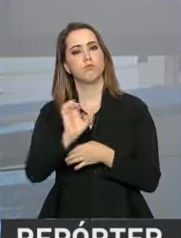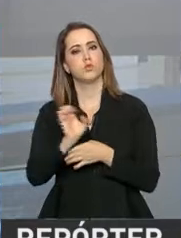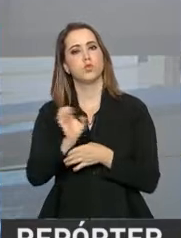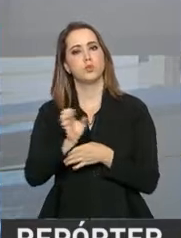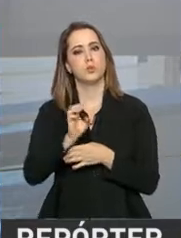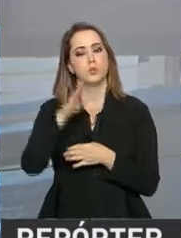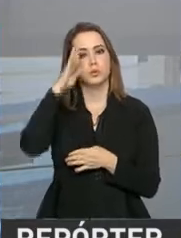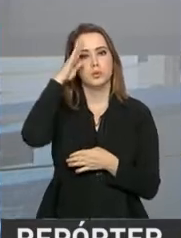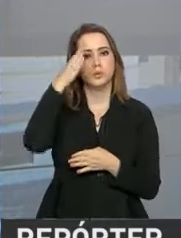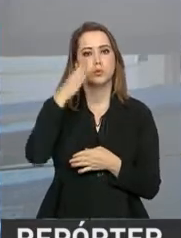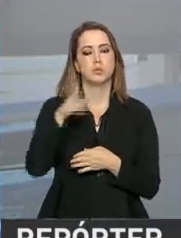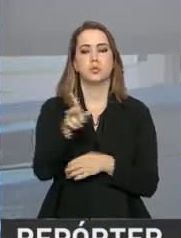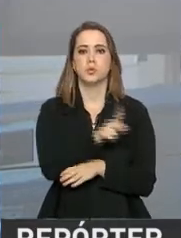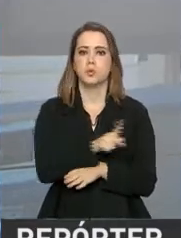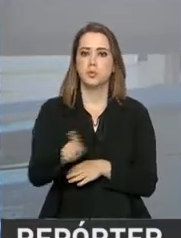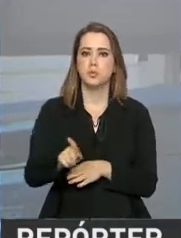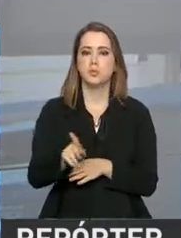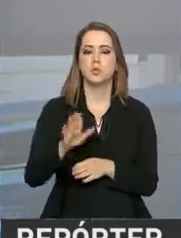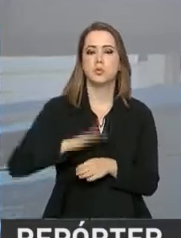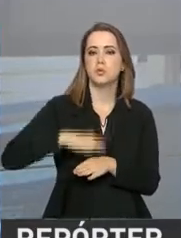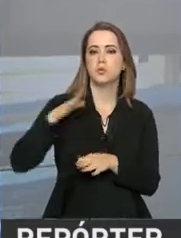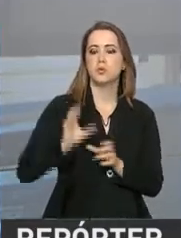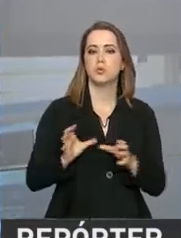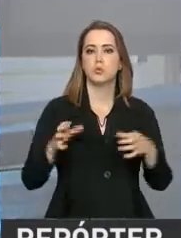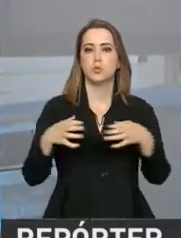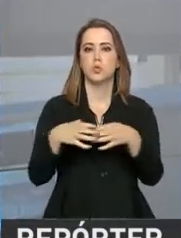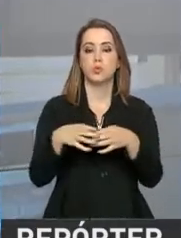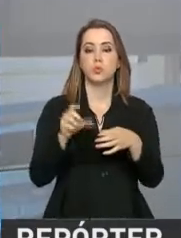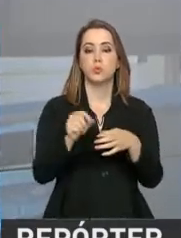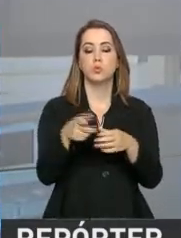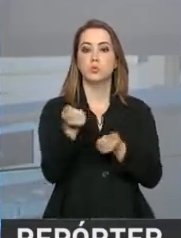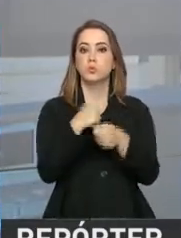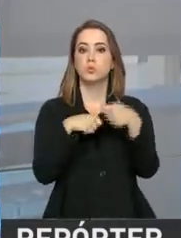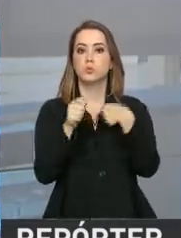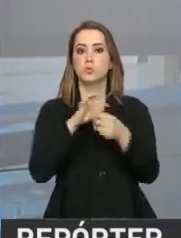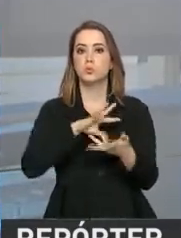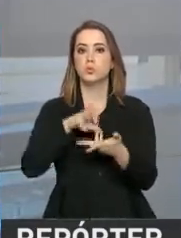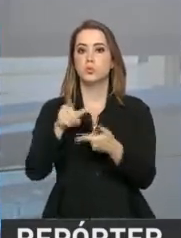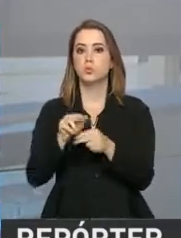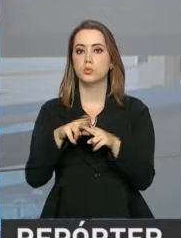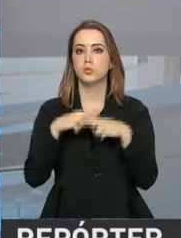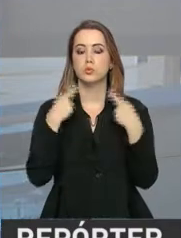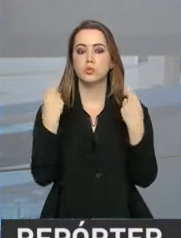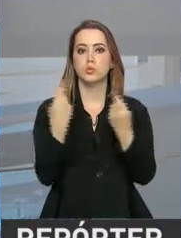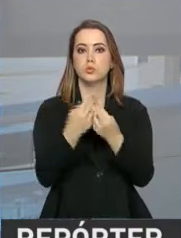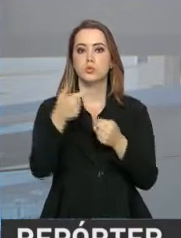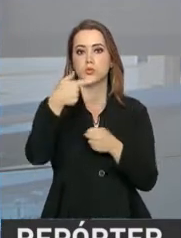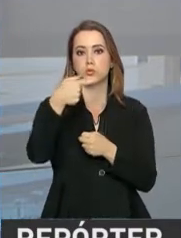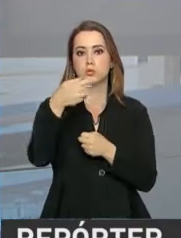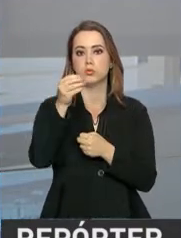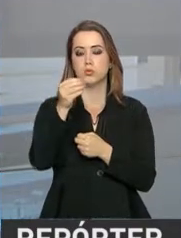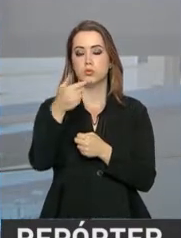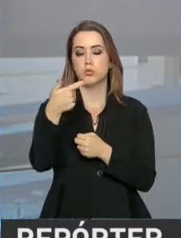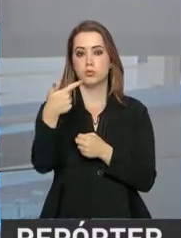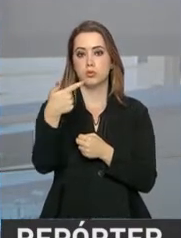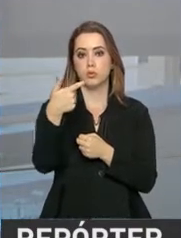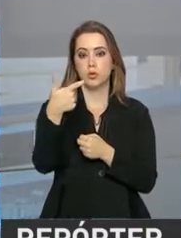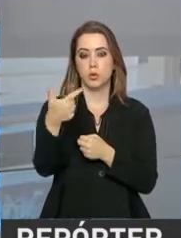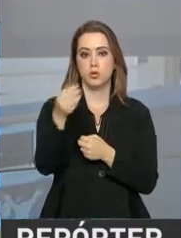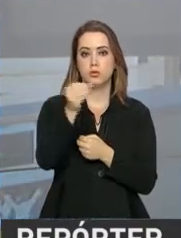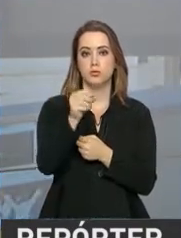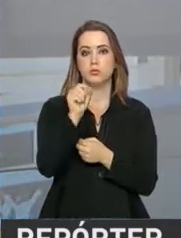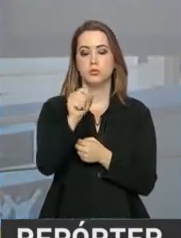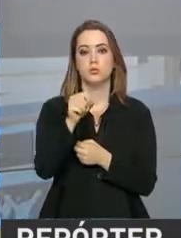das maiores economias do mundo vão se reunir na cúpula do G20, que será realizada nos dias 4 e 5 de setembro na China. O ministro